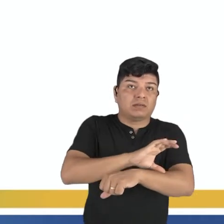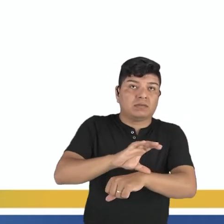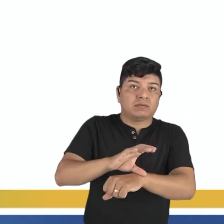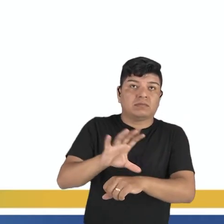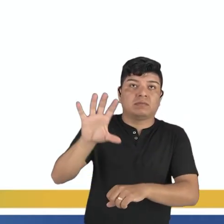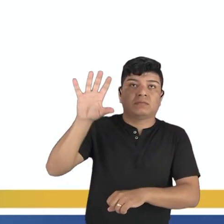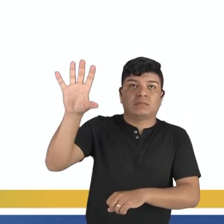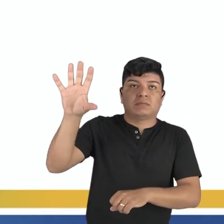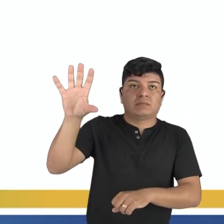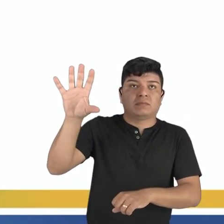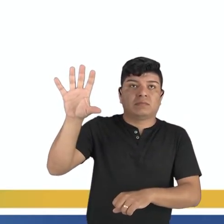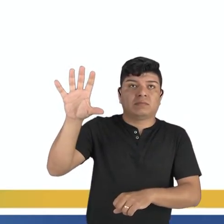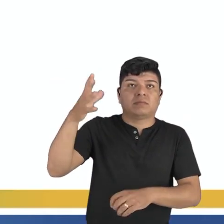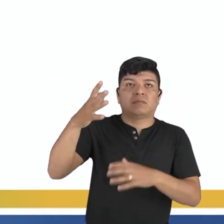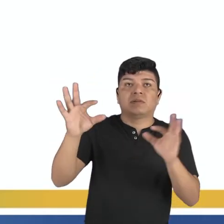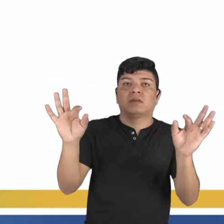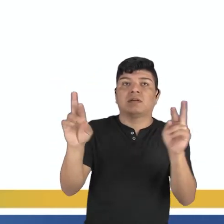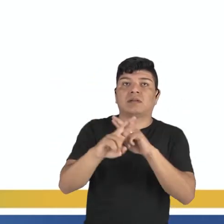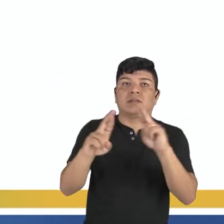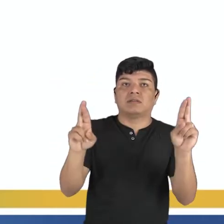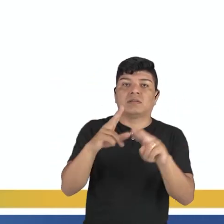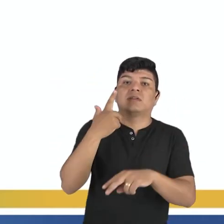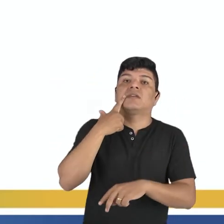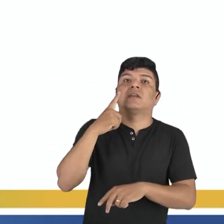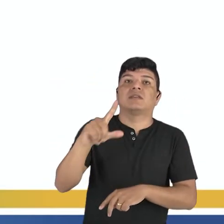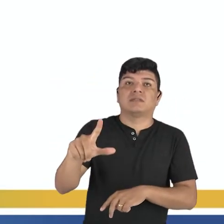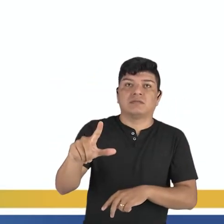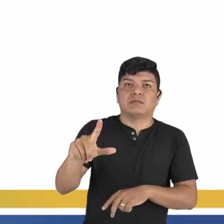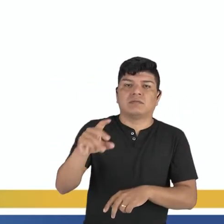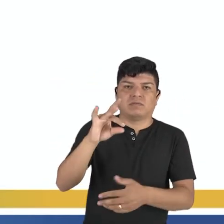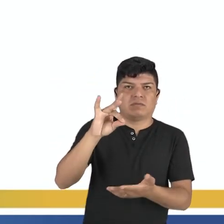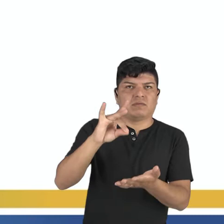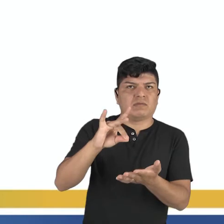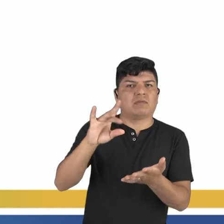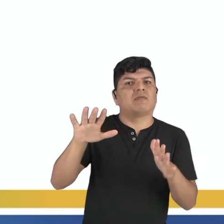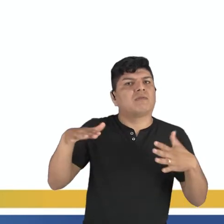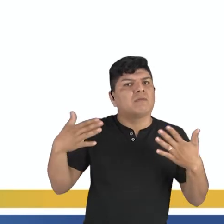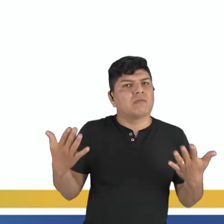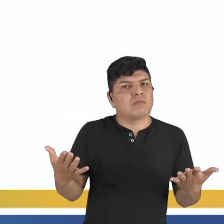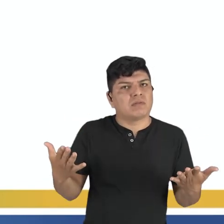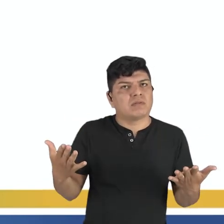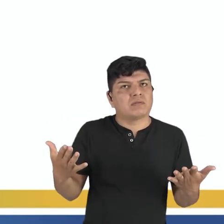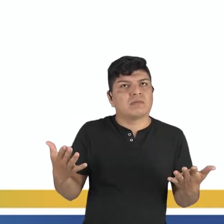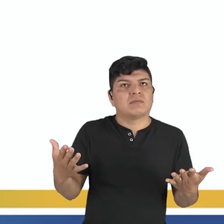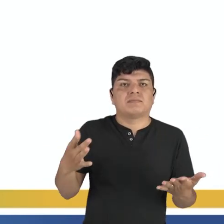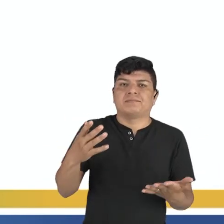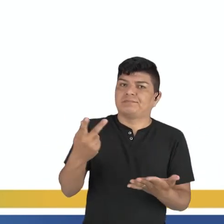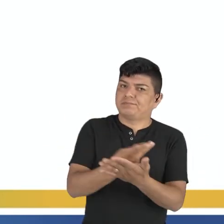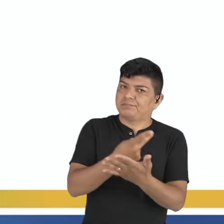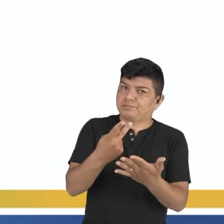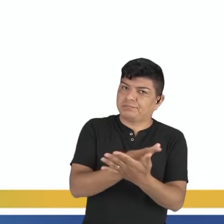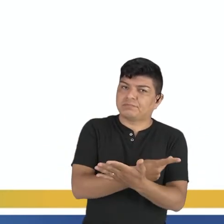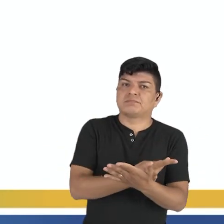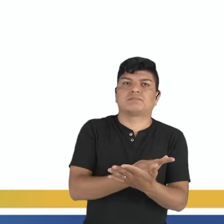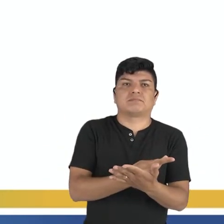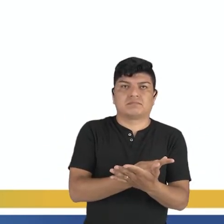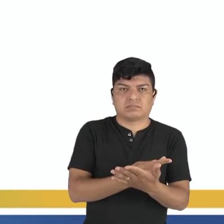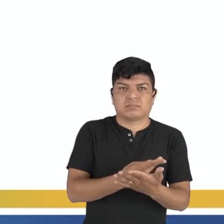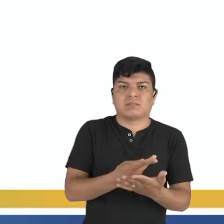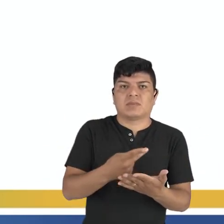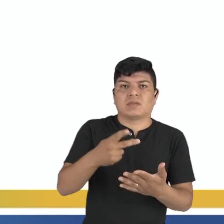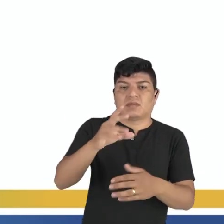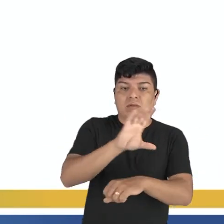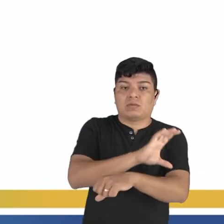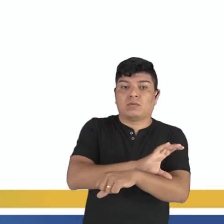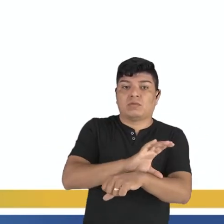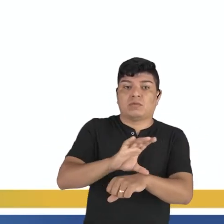La cultura não é algo relacionado à língua. Será que isso é verdadeiro? A cultura não é algo relacionado à língua? Não, é falso, né? Cultura